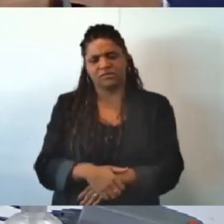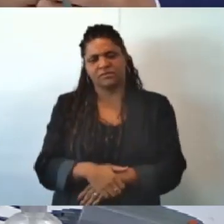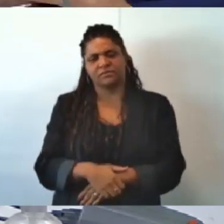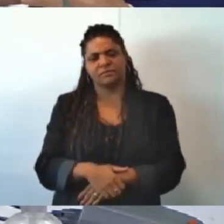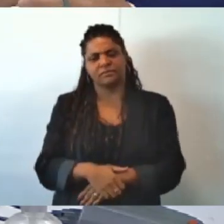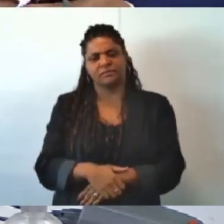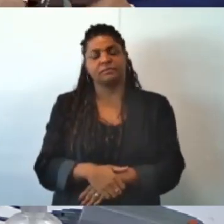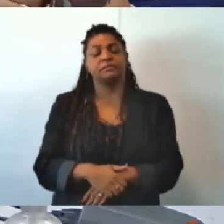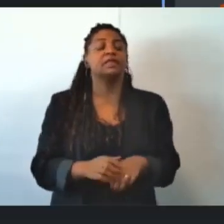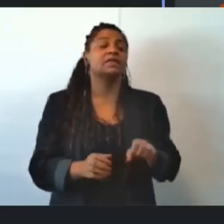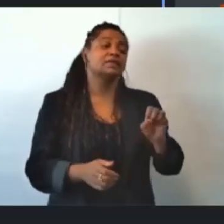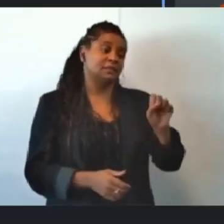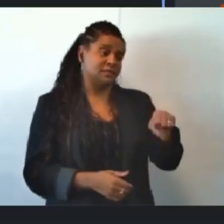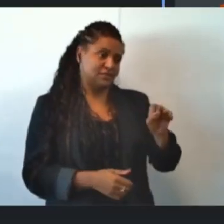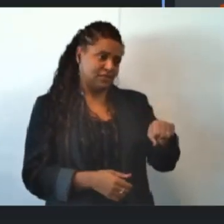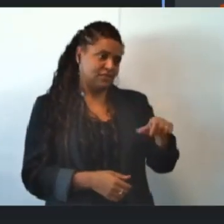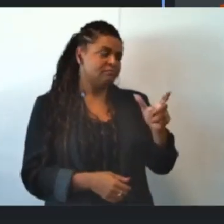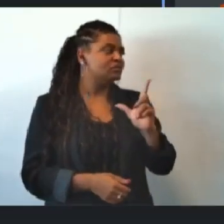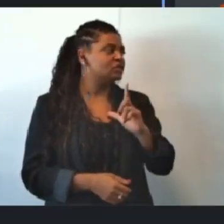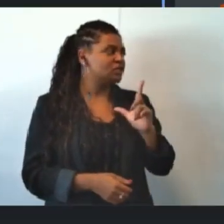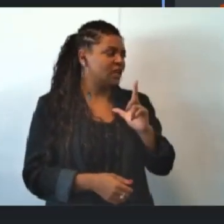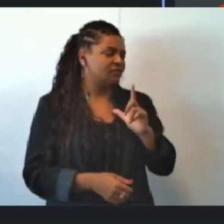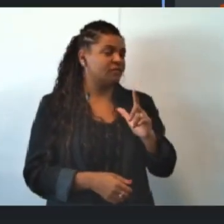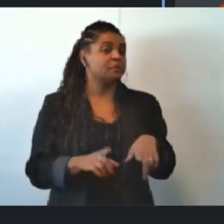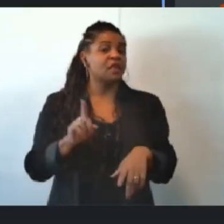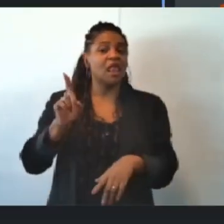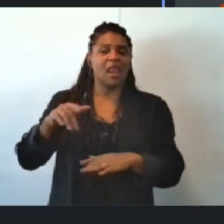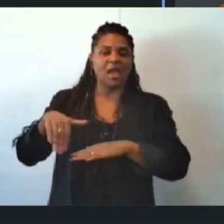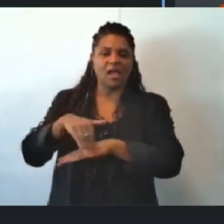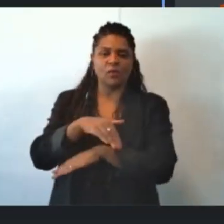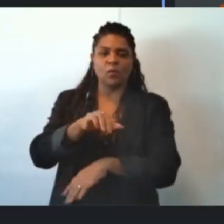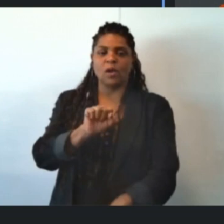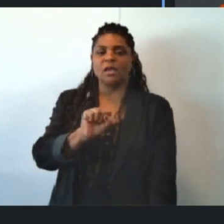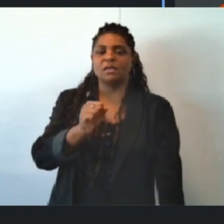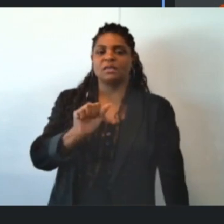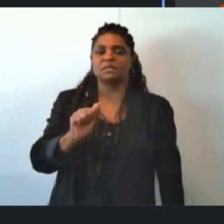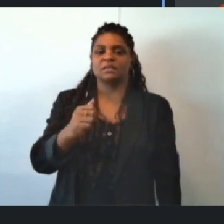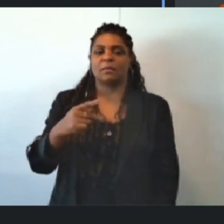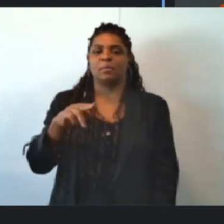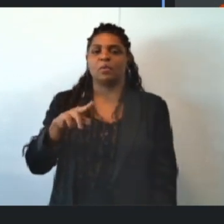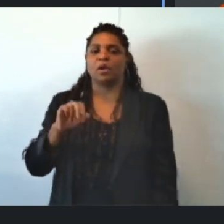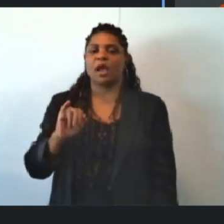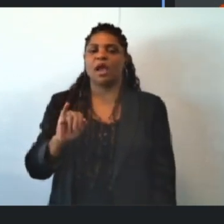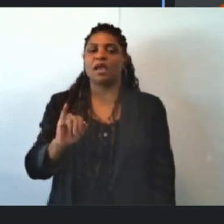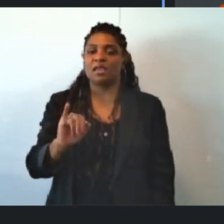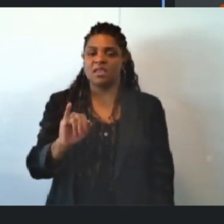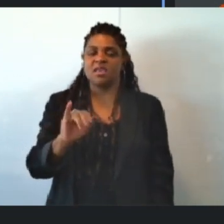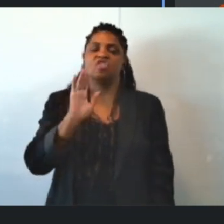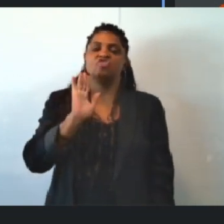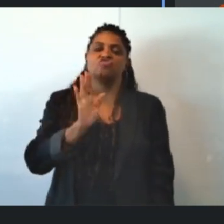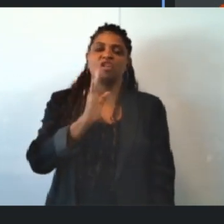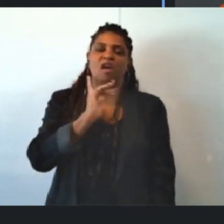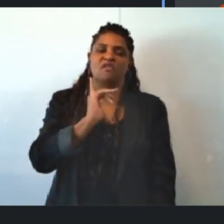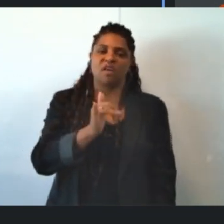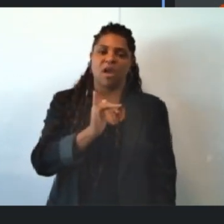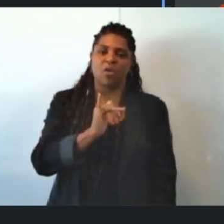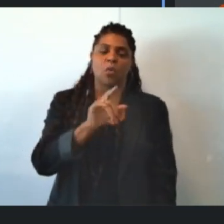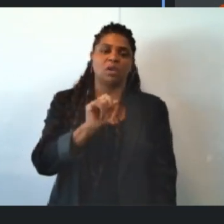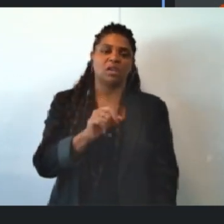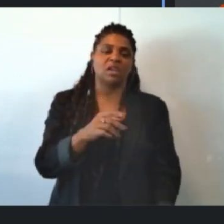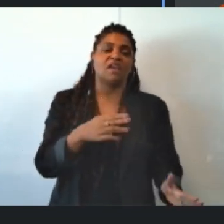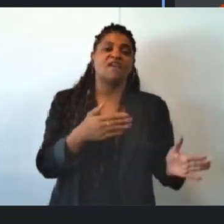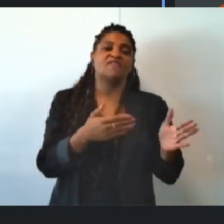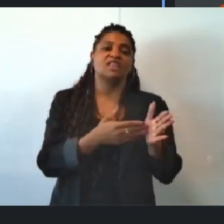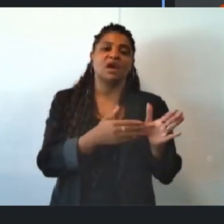Houve. O que acontece com a Sapucaí? Já foi falado aí que, aos finais de semana, a partir de sexta-noite até domingo